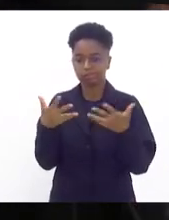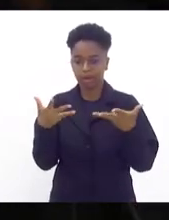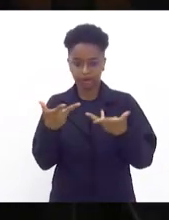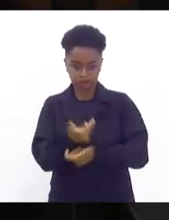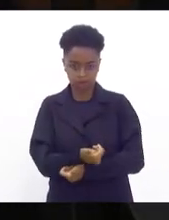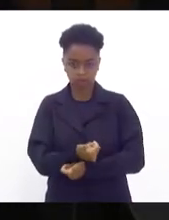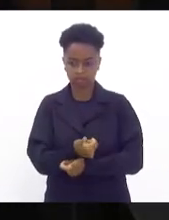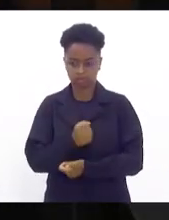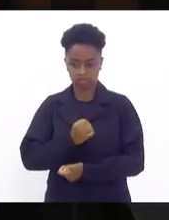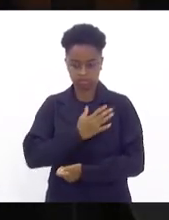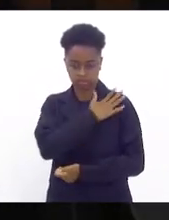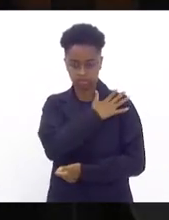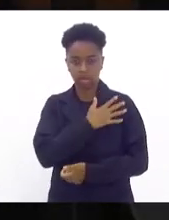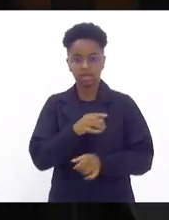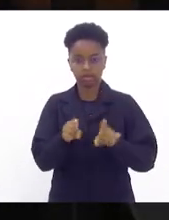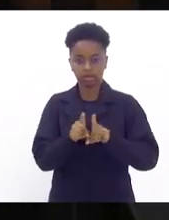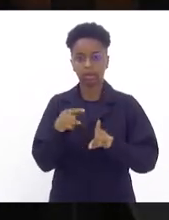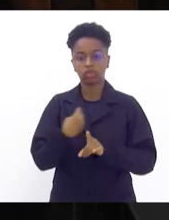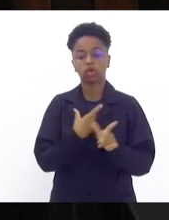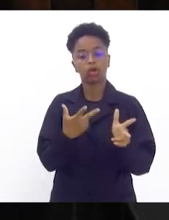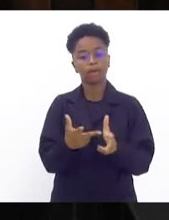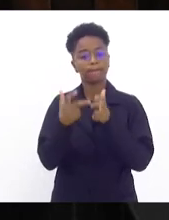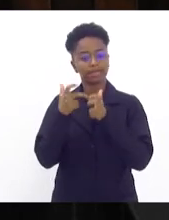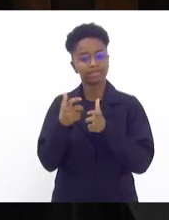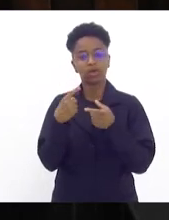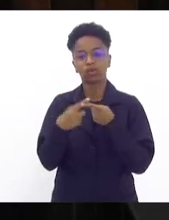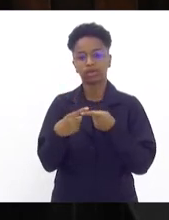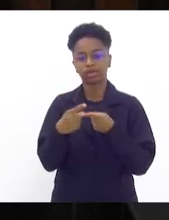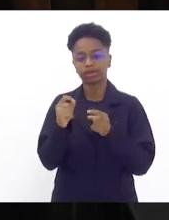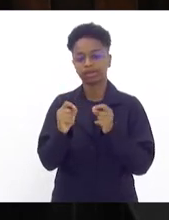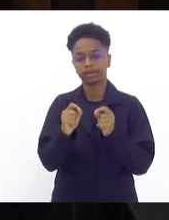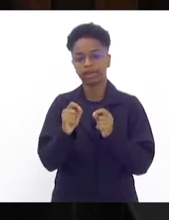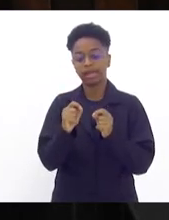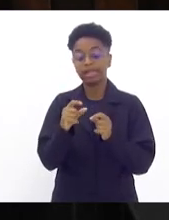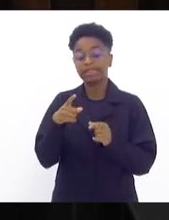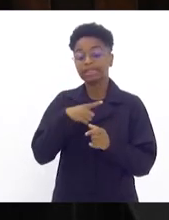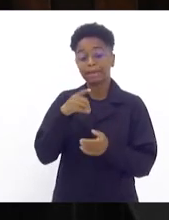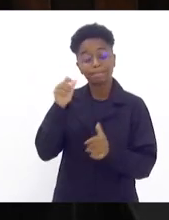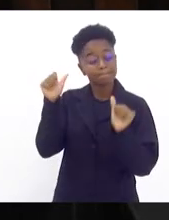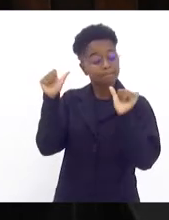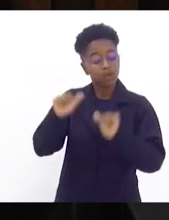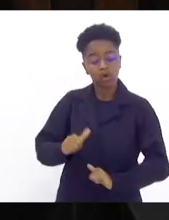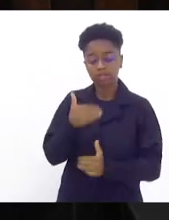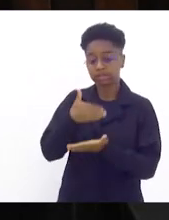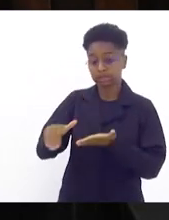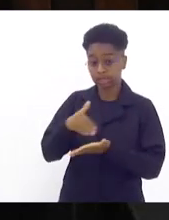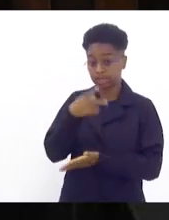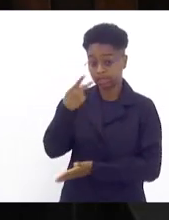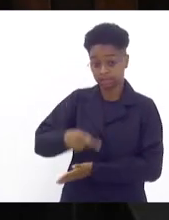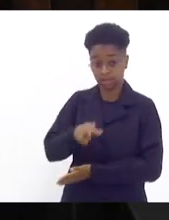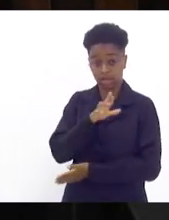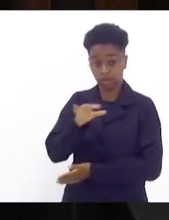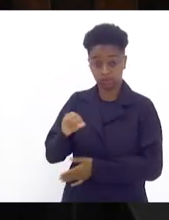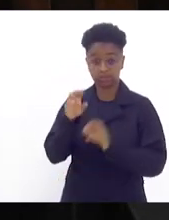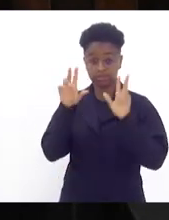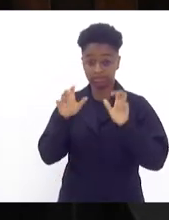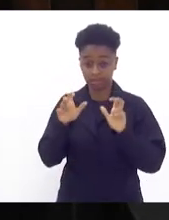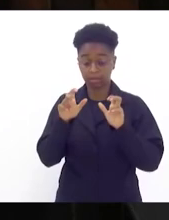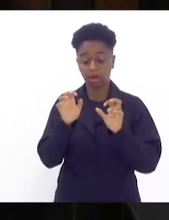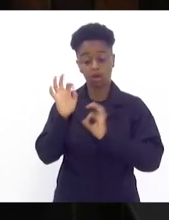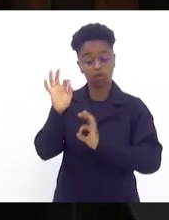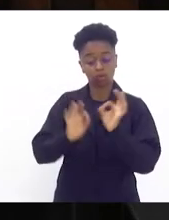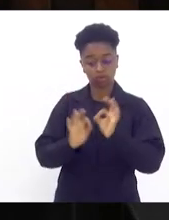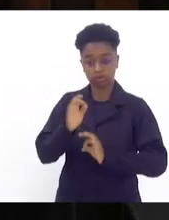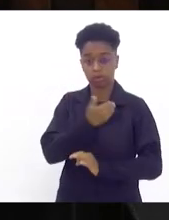gente percebe o que eu já venho batendo na pior secretaria da história do Rio de Janeiro no que diz respeito à ordem pública.